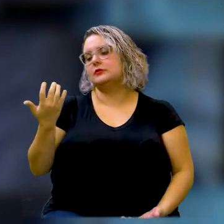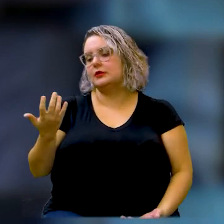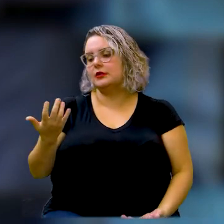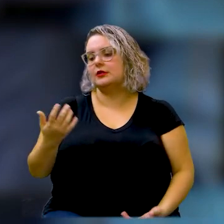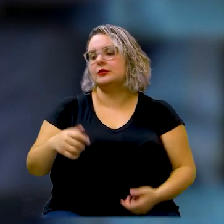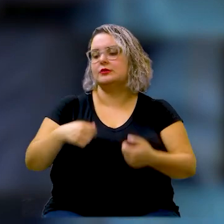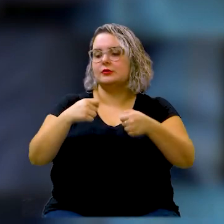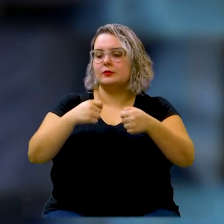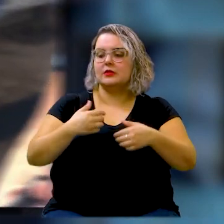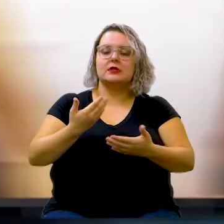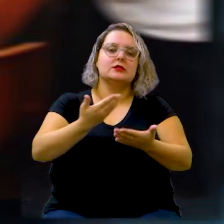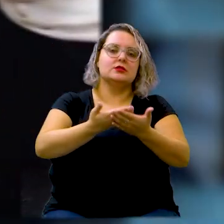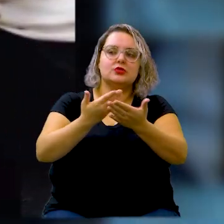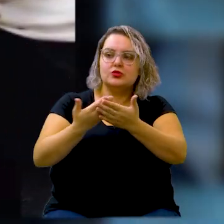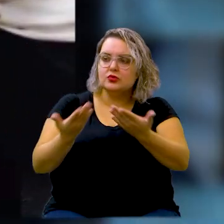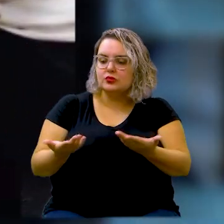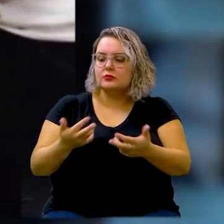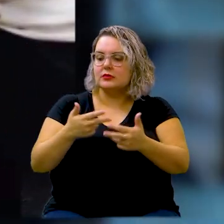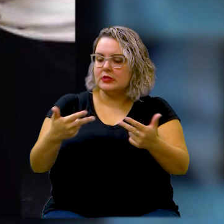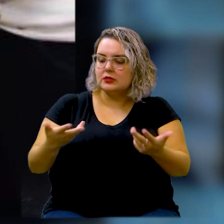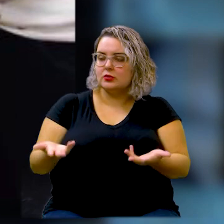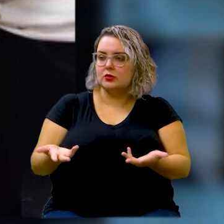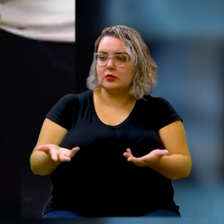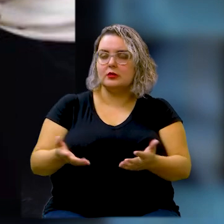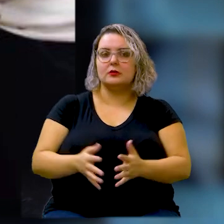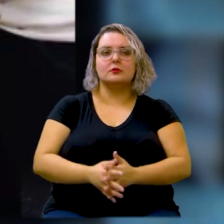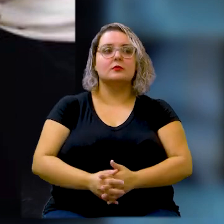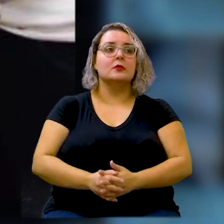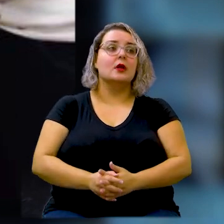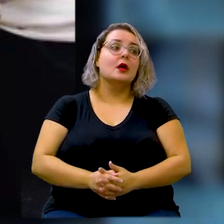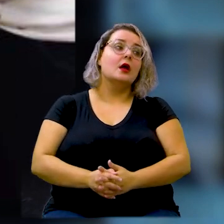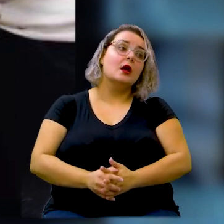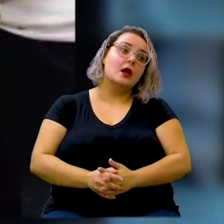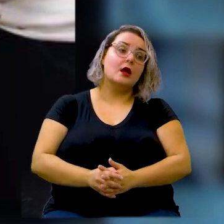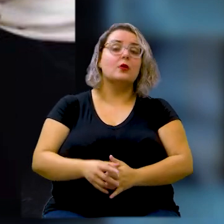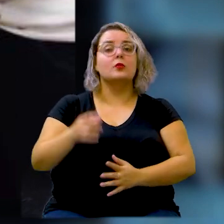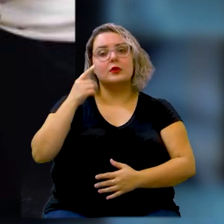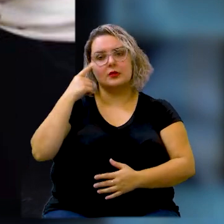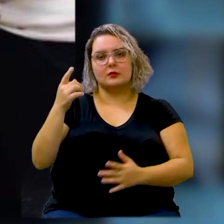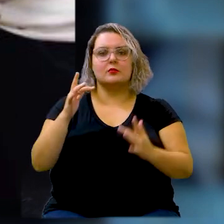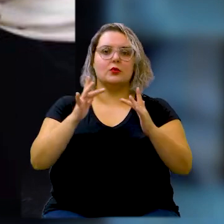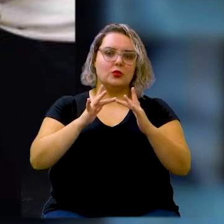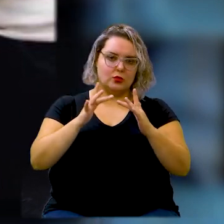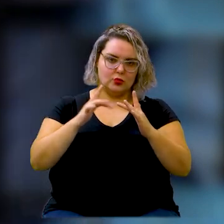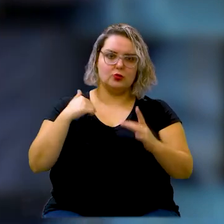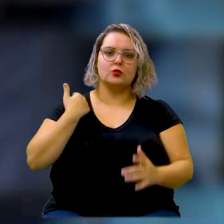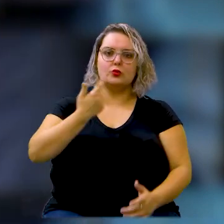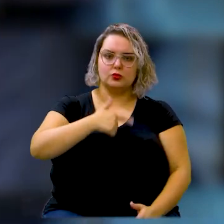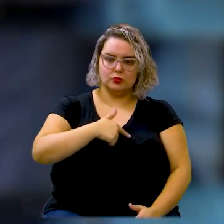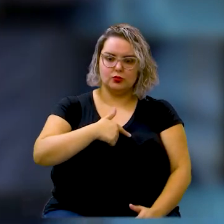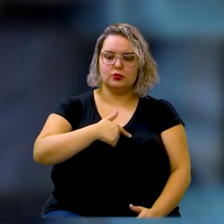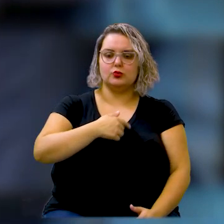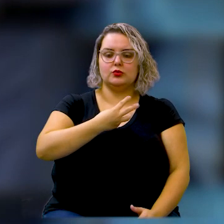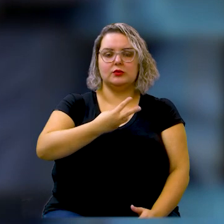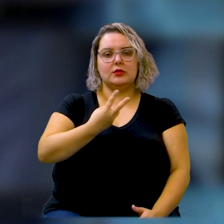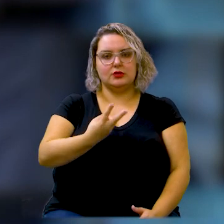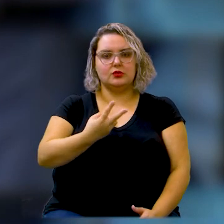estar estudando, alguma coisa nesse sentido? O ideal seria a pessoa entrar em contato conosco através de